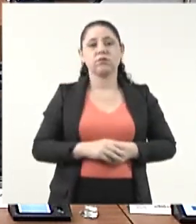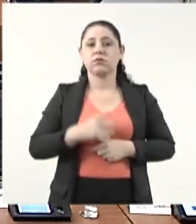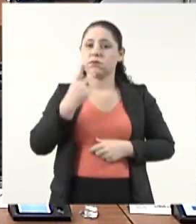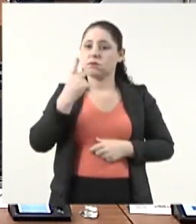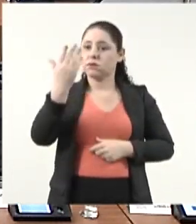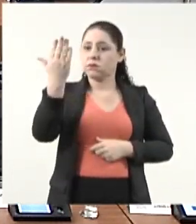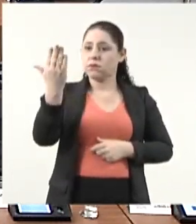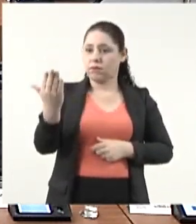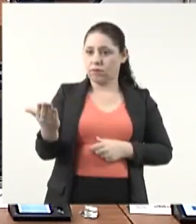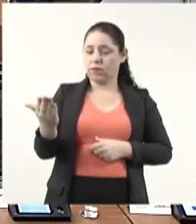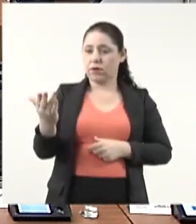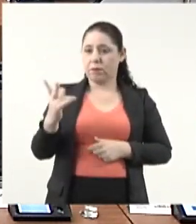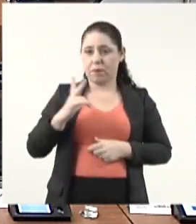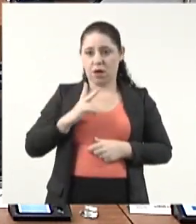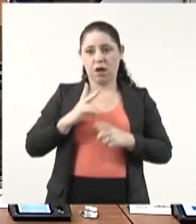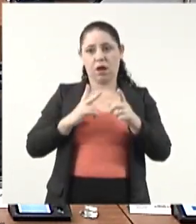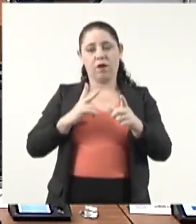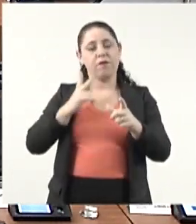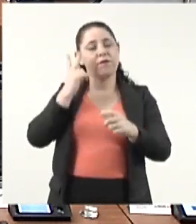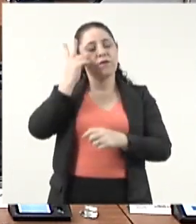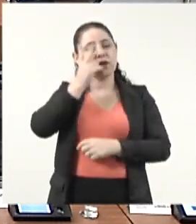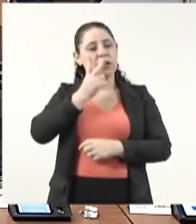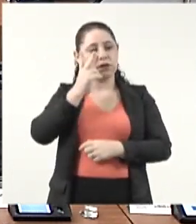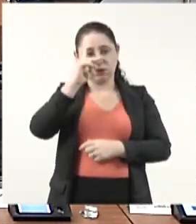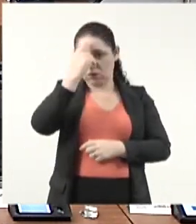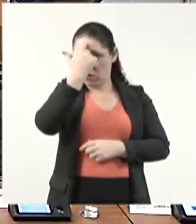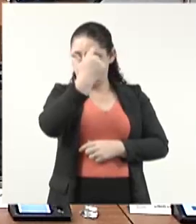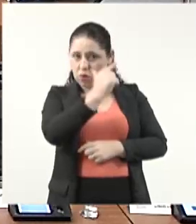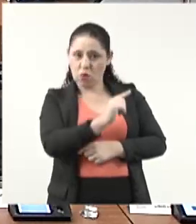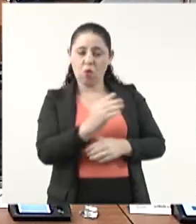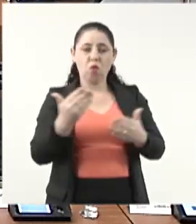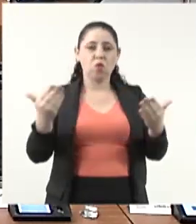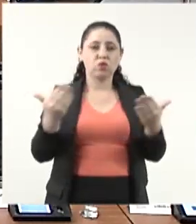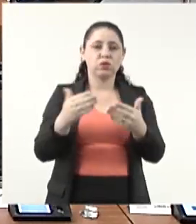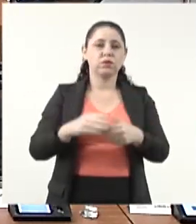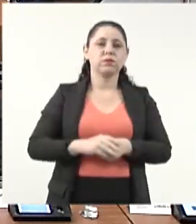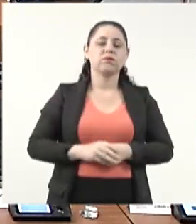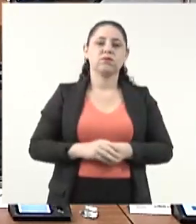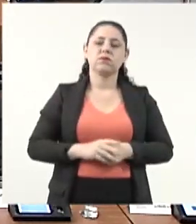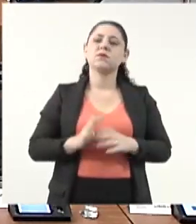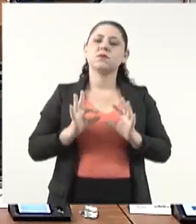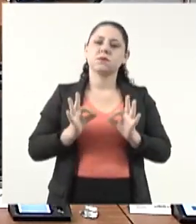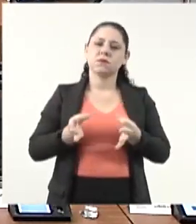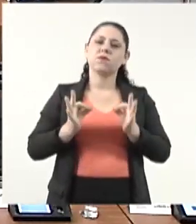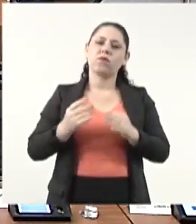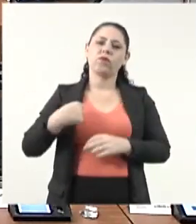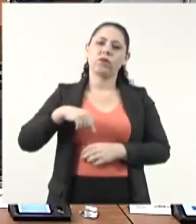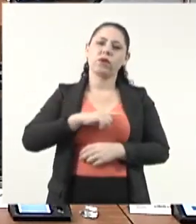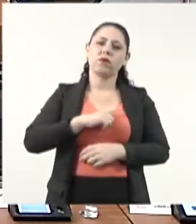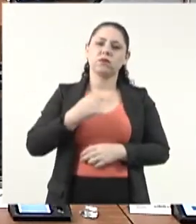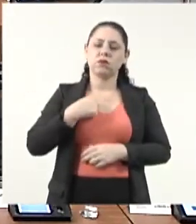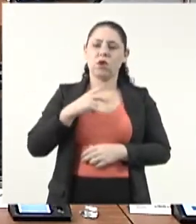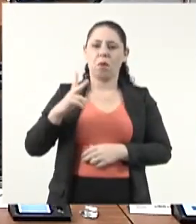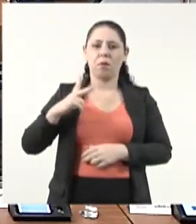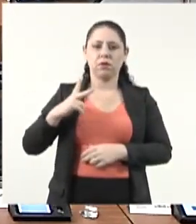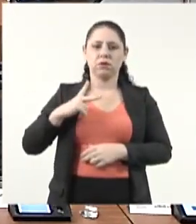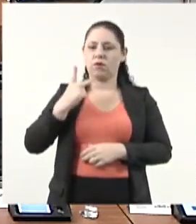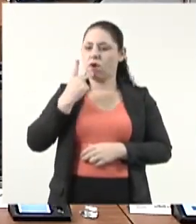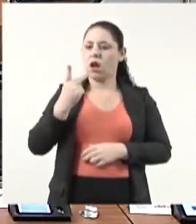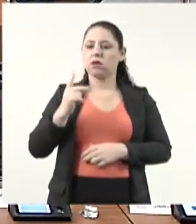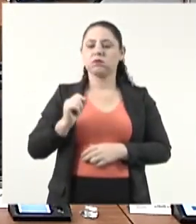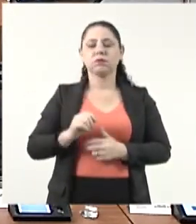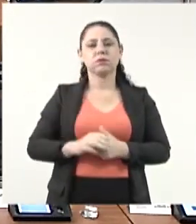dizer particularmente à vereadora Luísa que hoje, com certeza, nós todos, eu particularmente